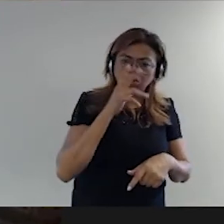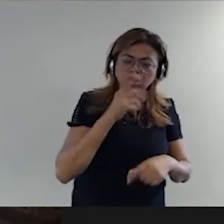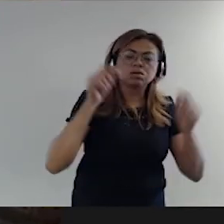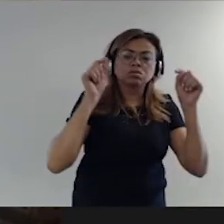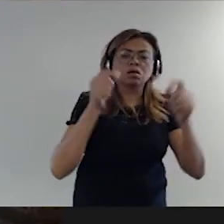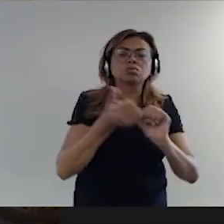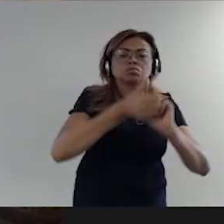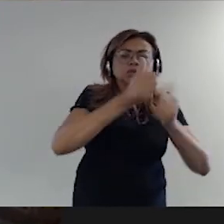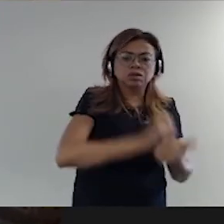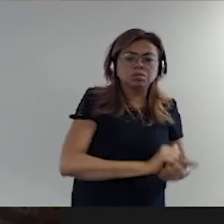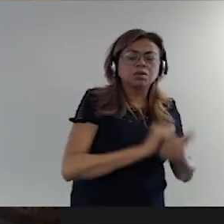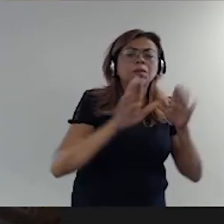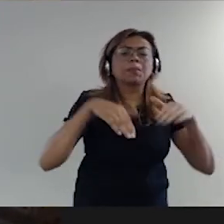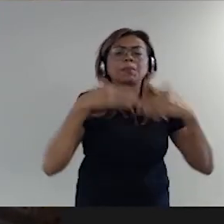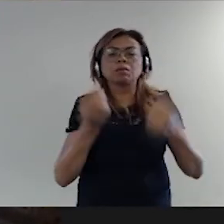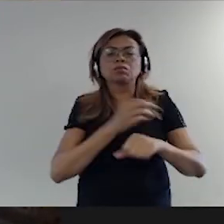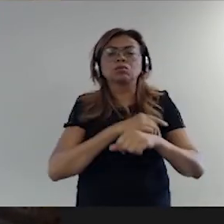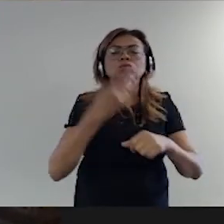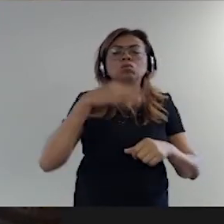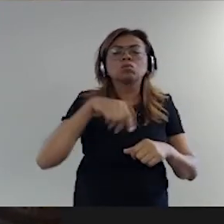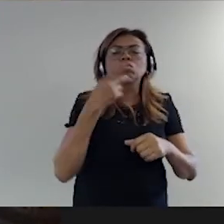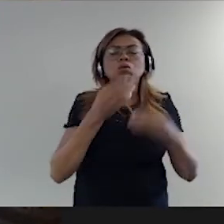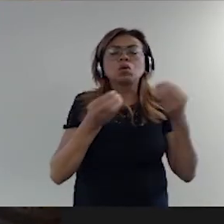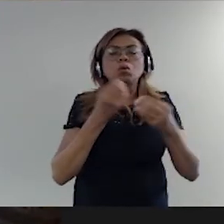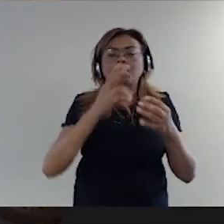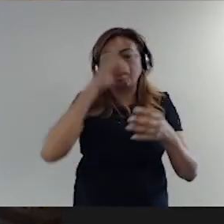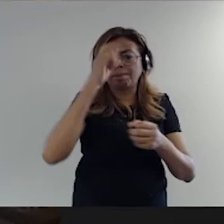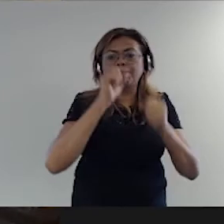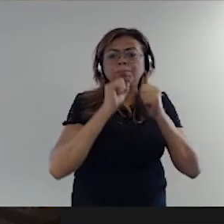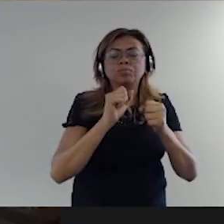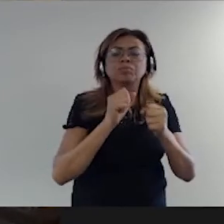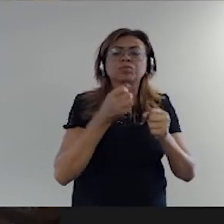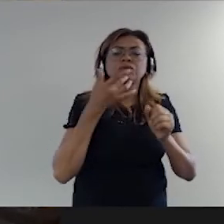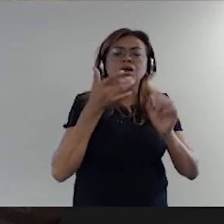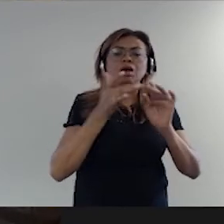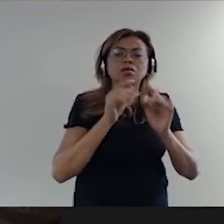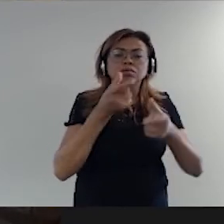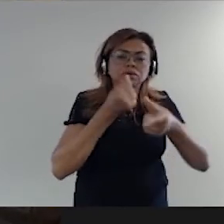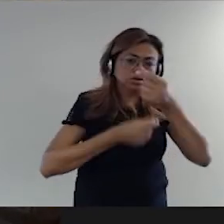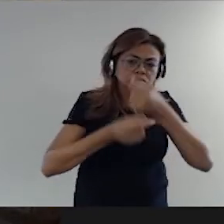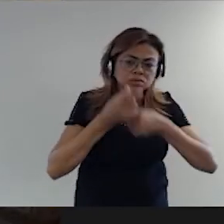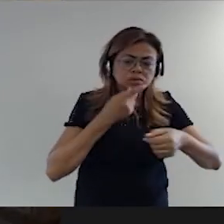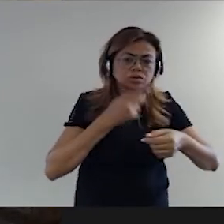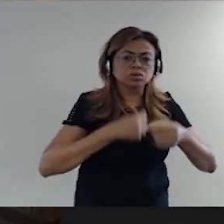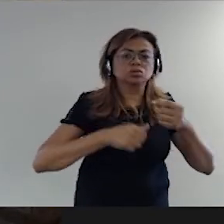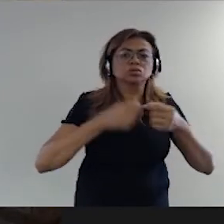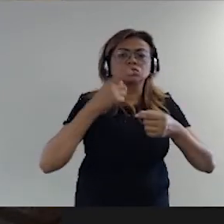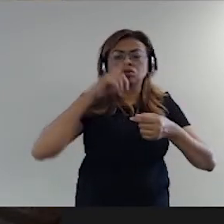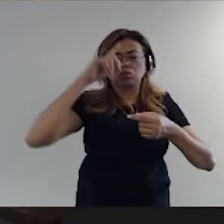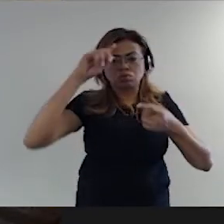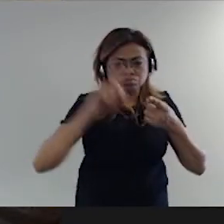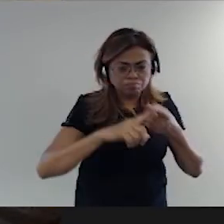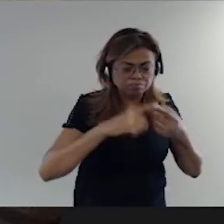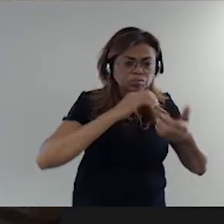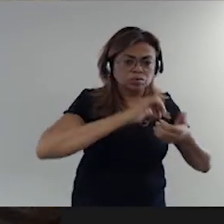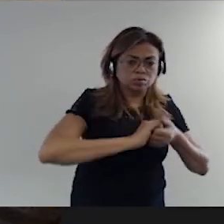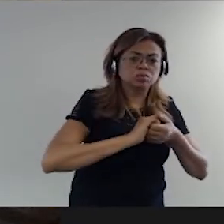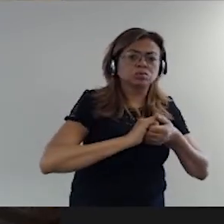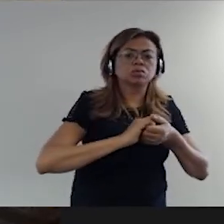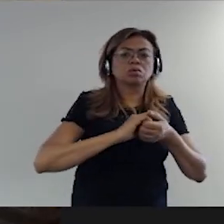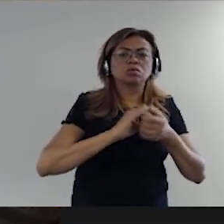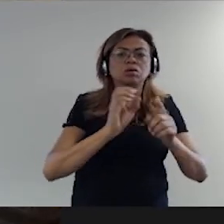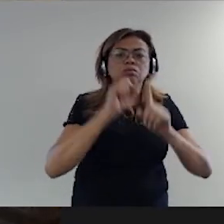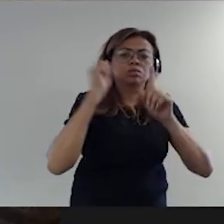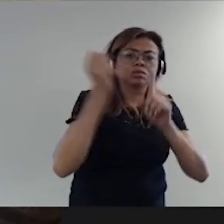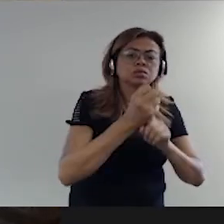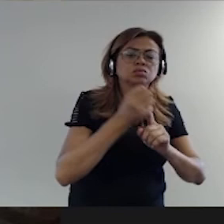substituído por mecanismos de fortalecimento das negociações coletivas de trabalho. Isso passa necessariamente pela